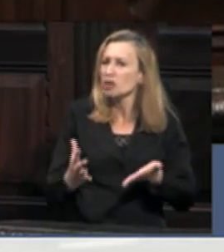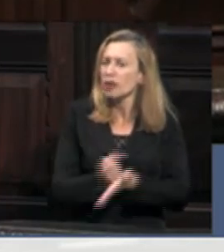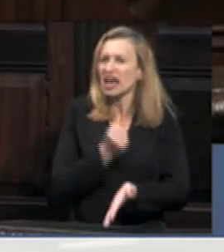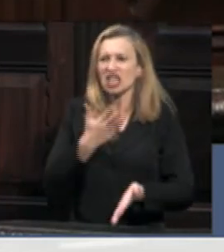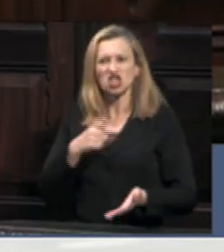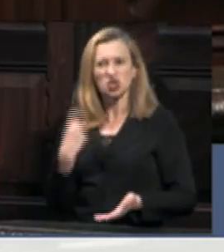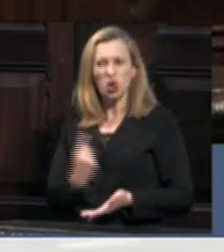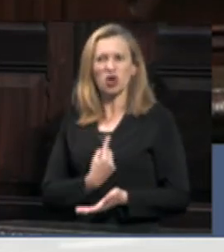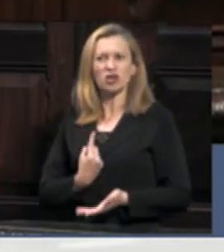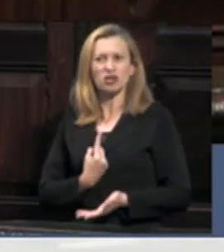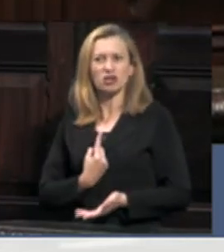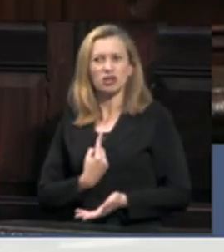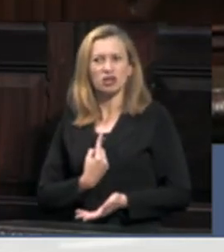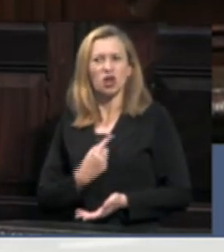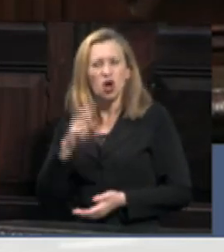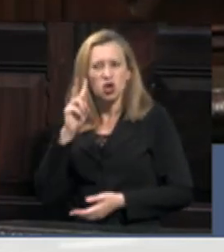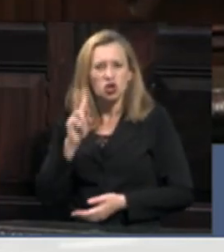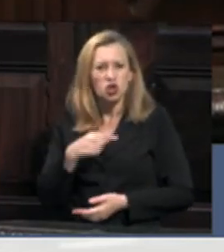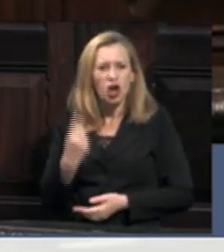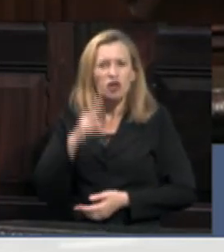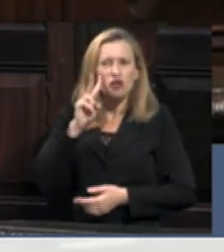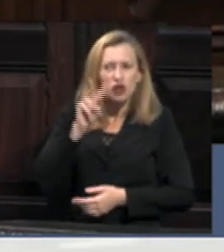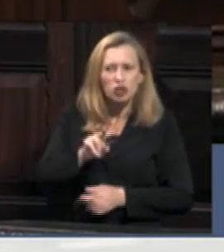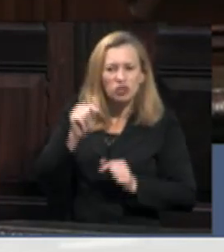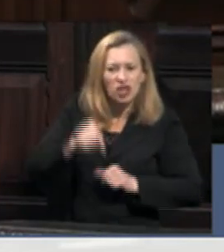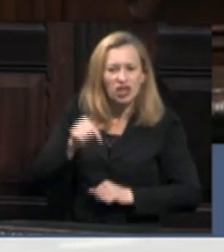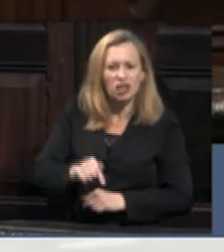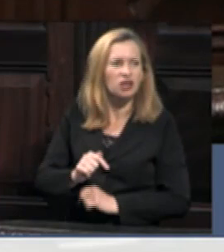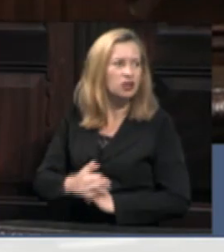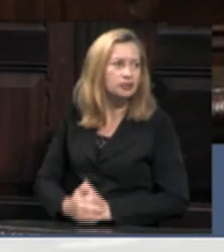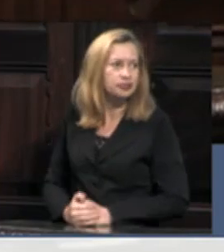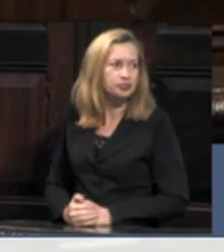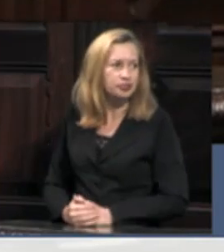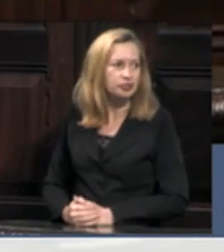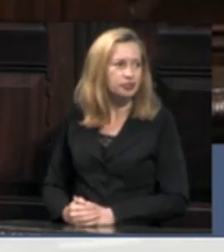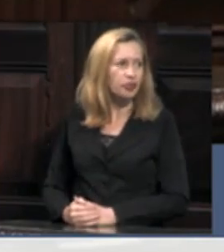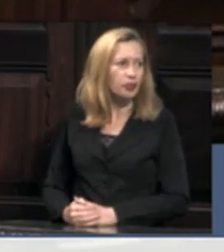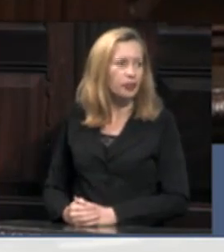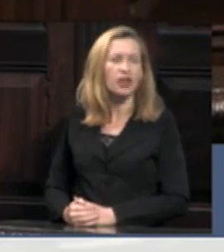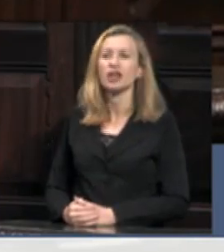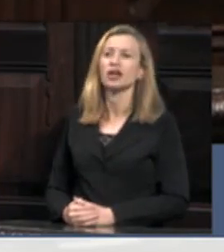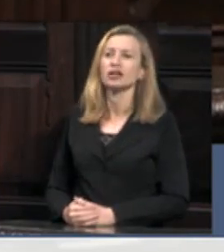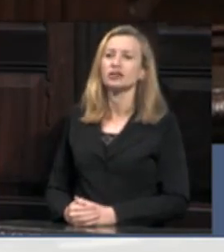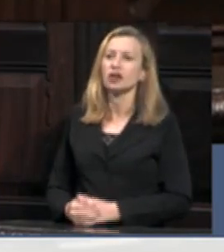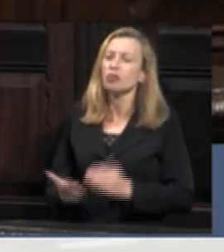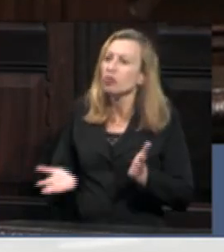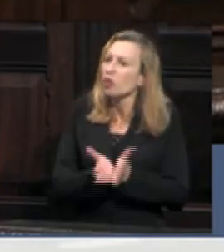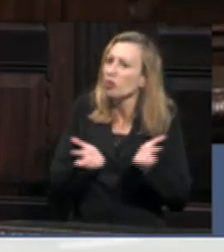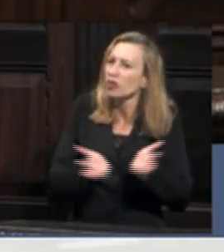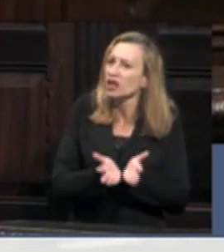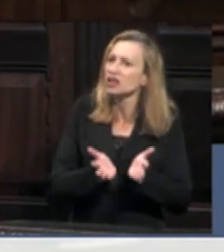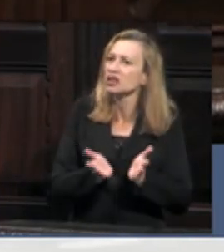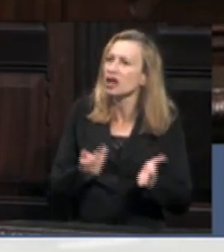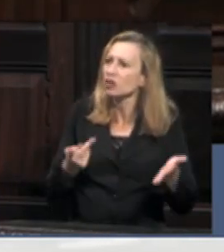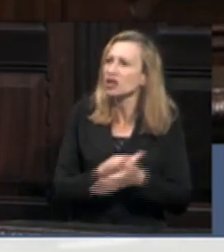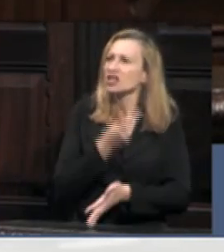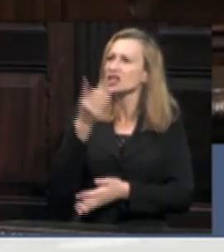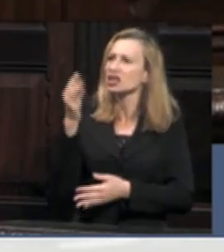Nós vimos aqui essa tal calamidade pública que foi instalada nesse